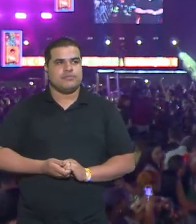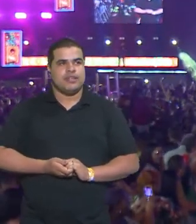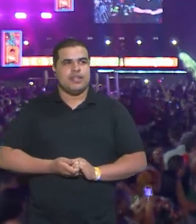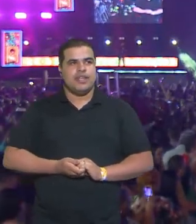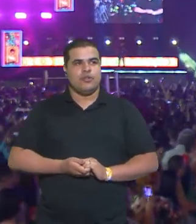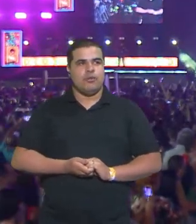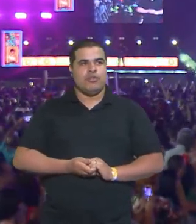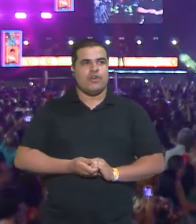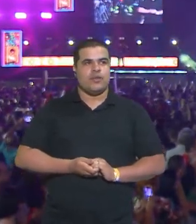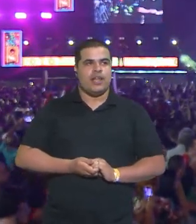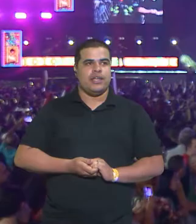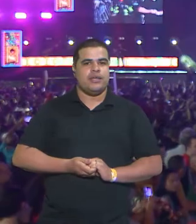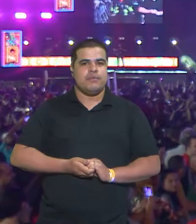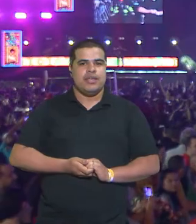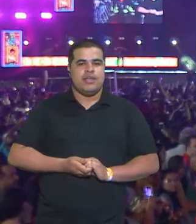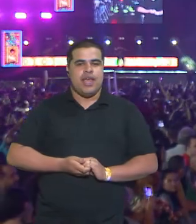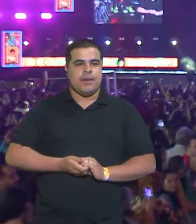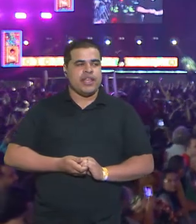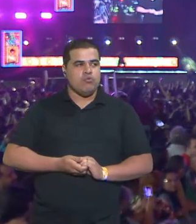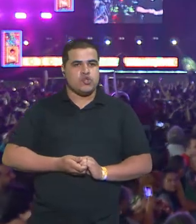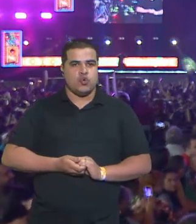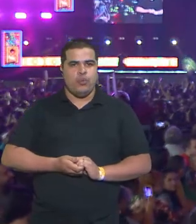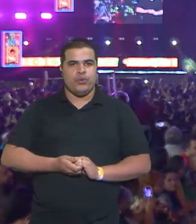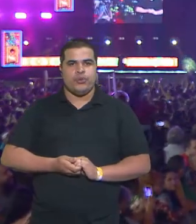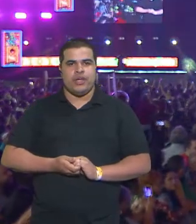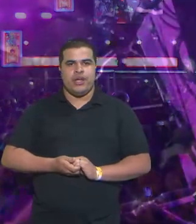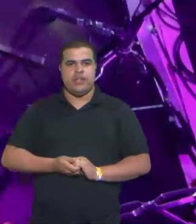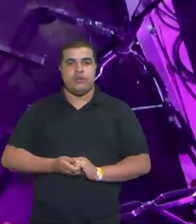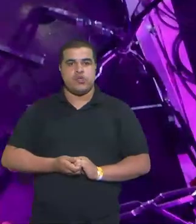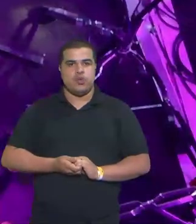o nosso Deus está vivo